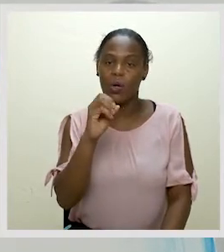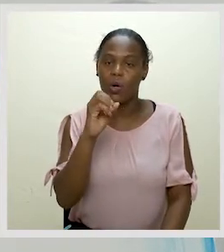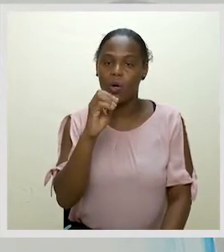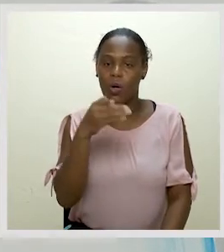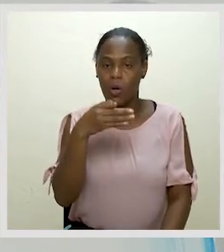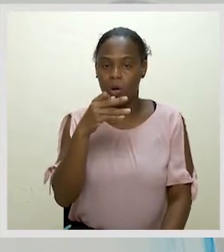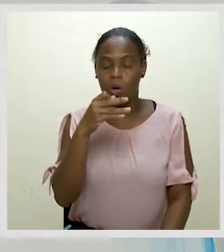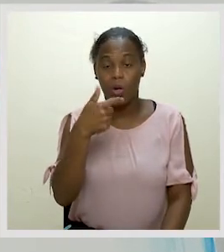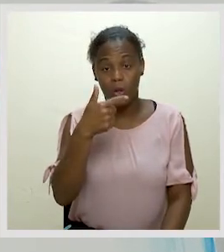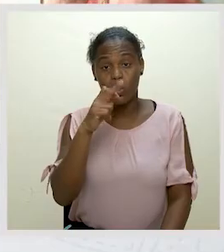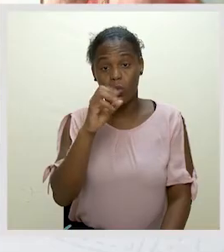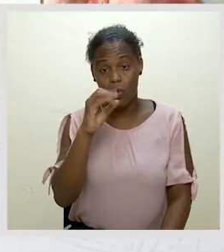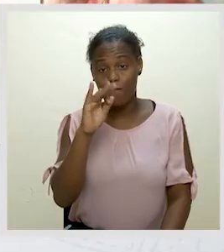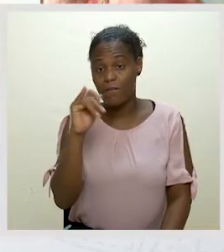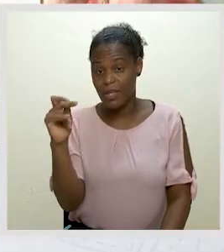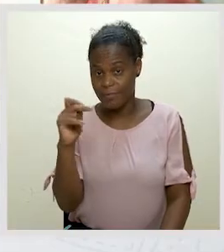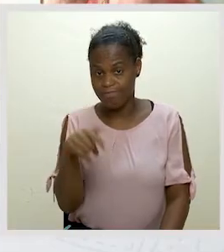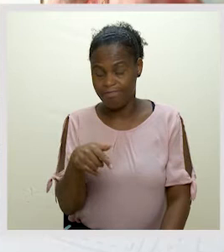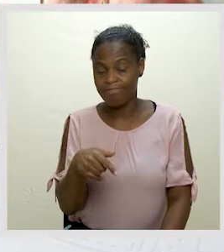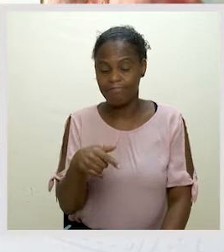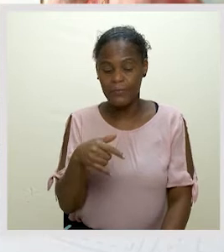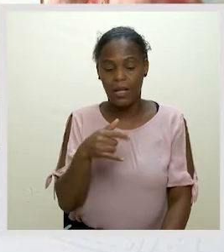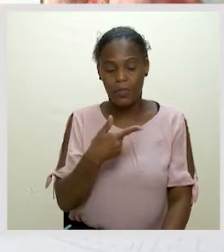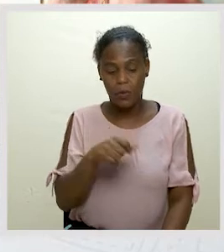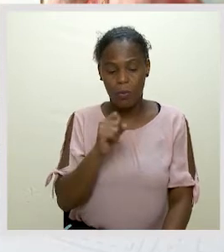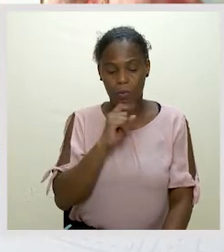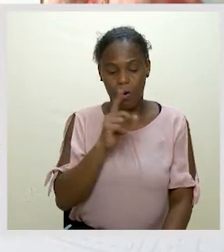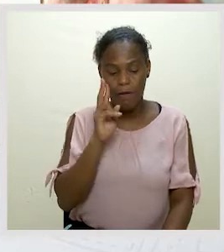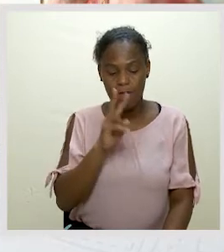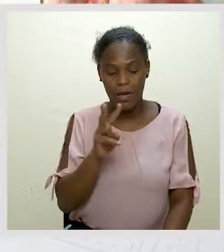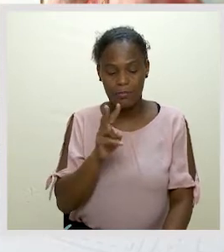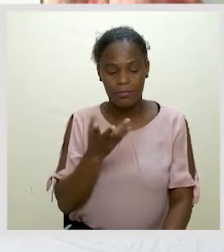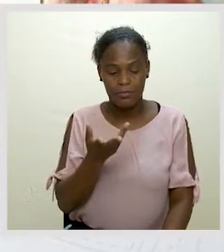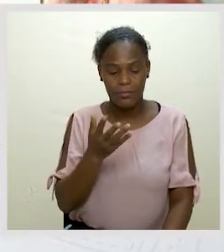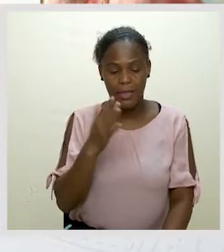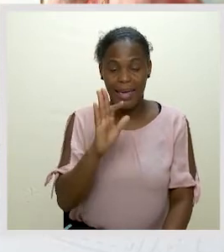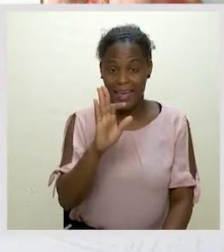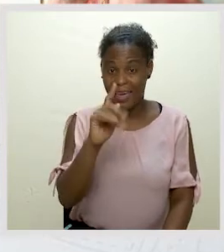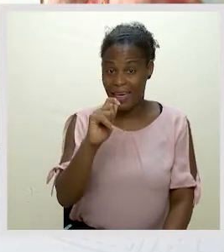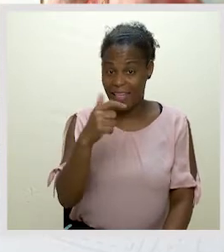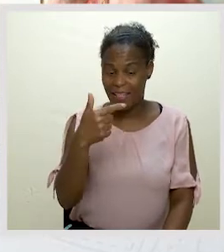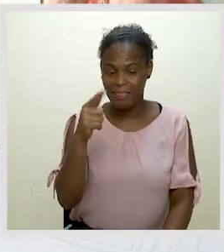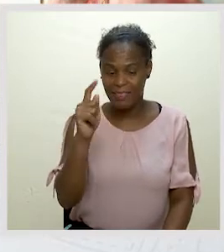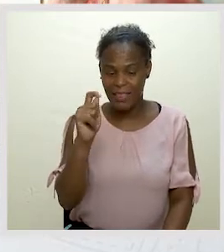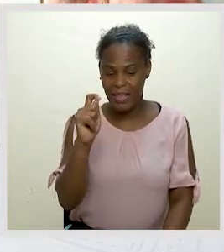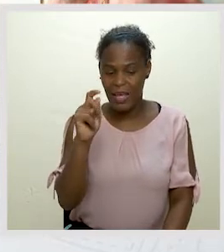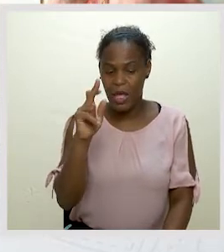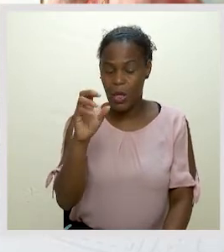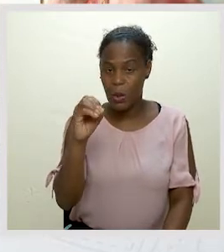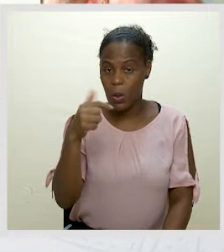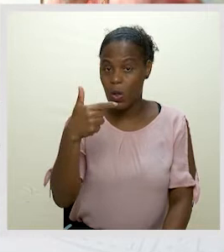ou heterotrófico, que podemos ver ali na nossa imagem. A